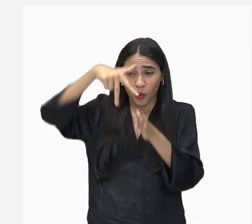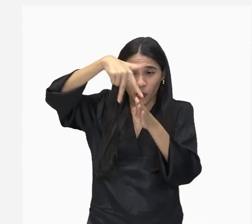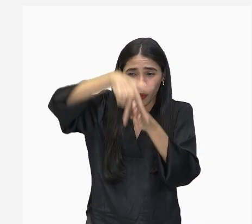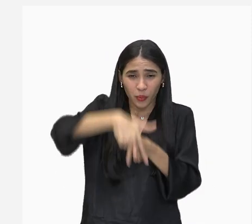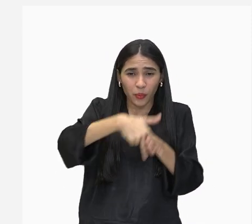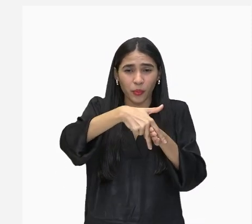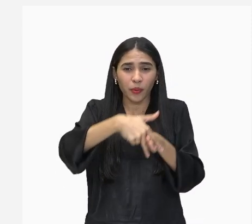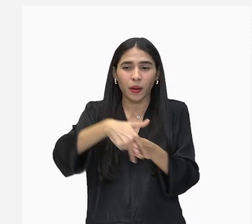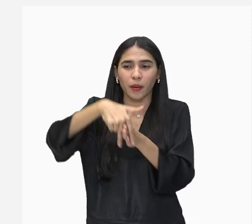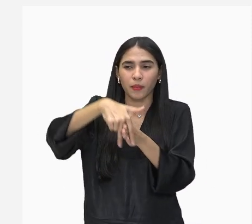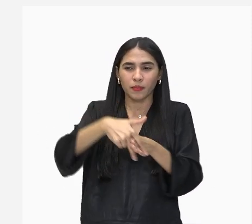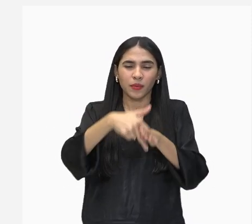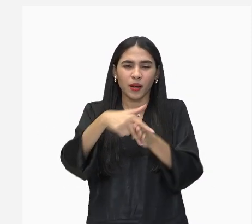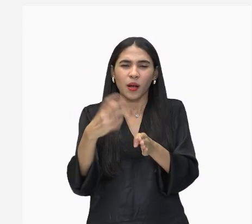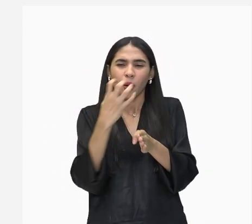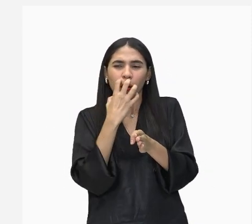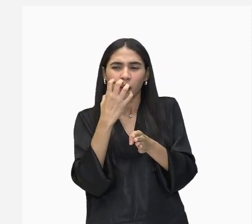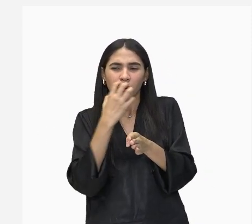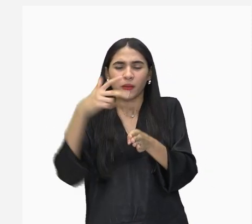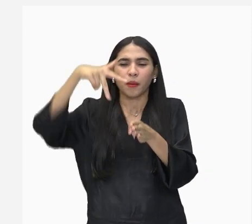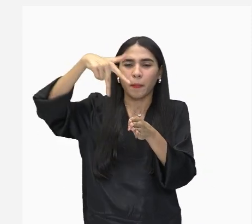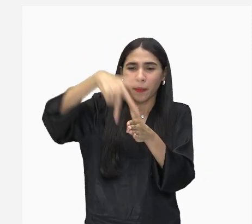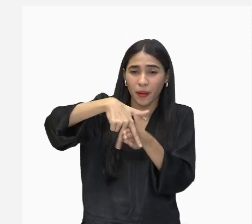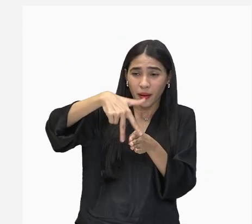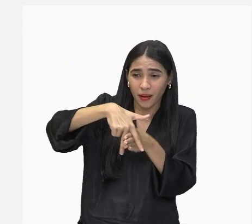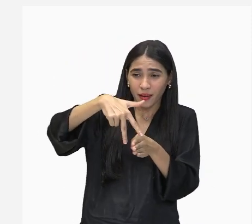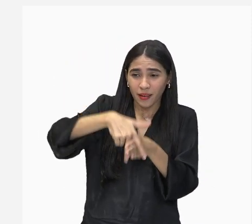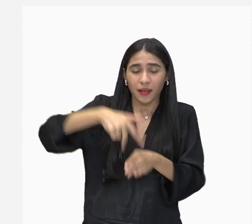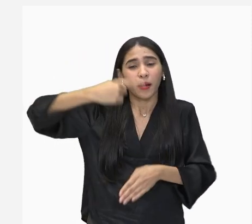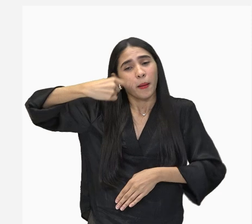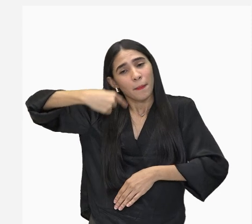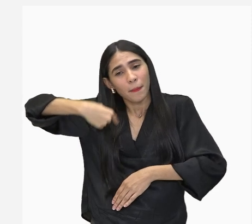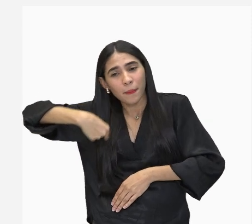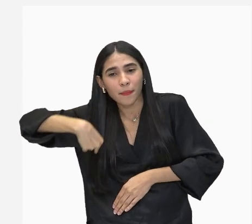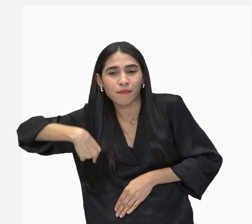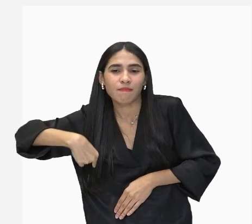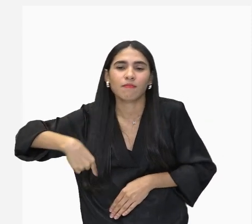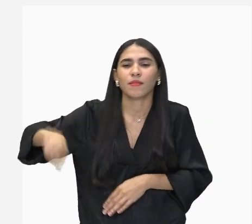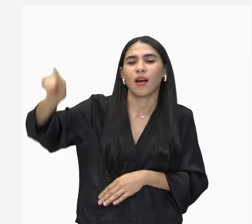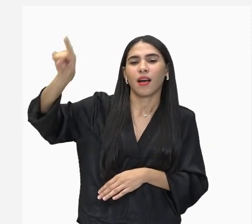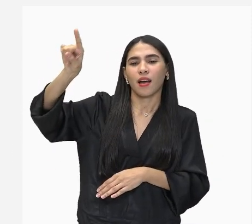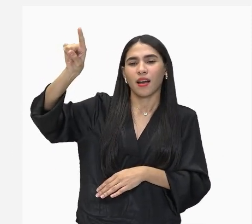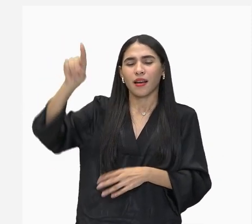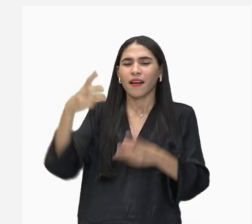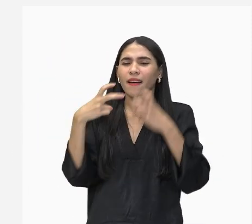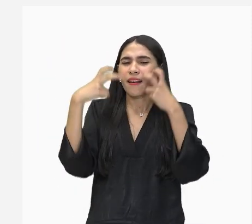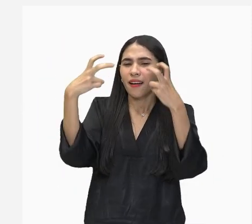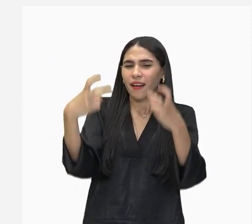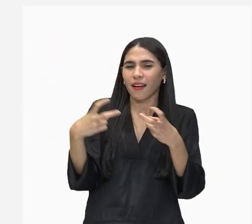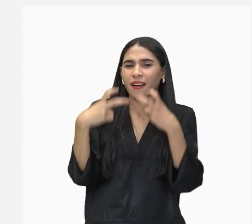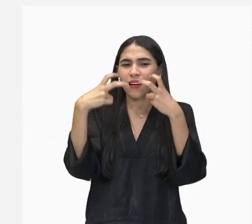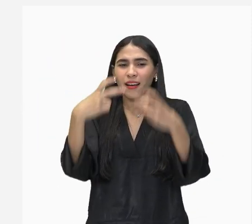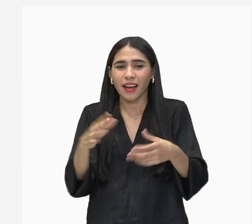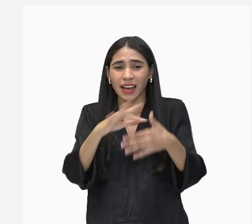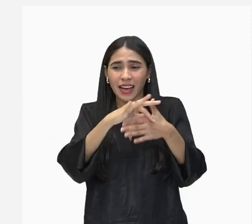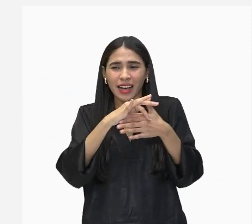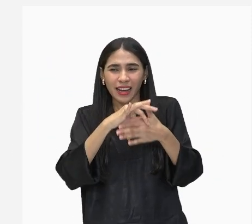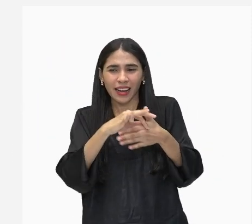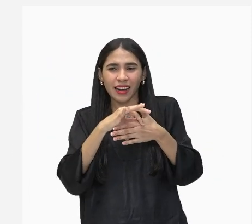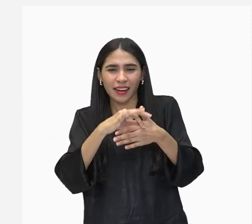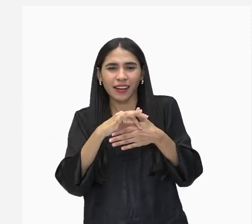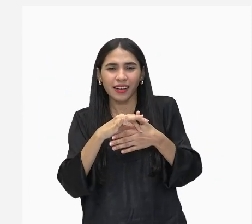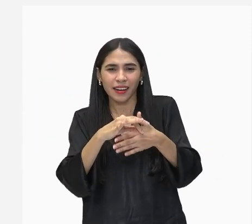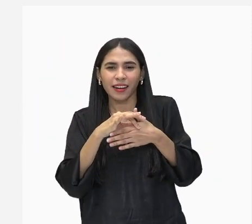cavalo dele, fincou o pé redondo na virilha do corredor e lá se foi gritando: carne de minha